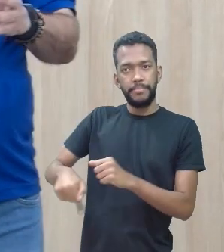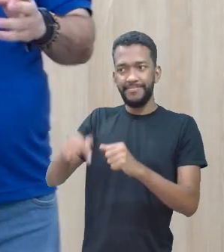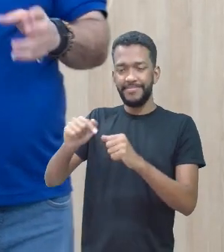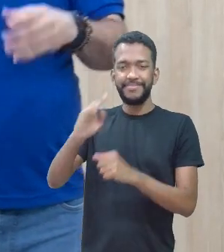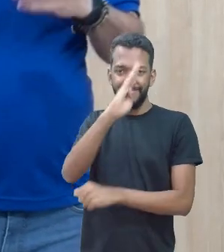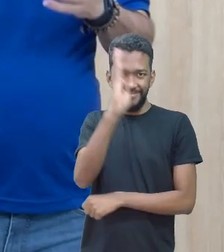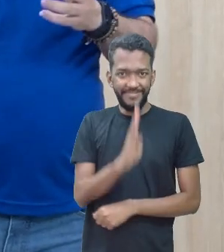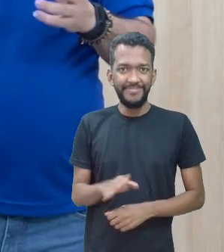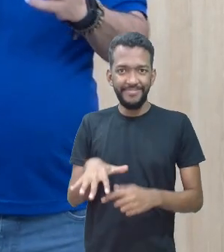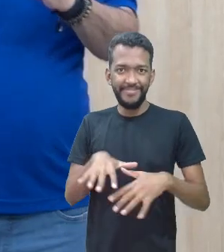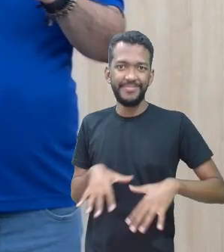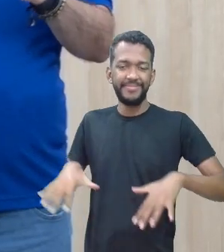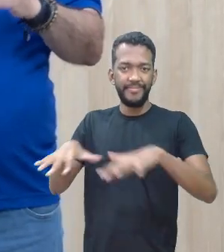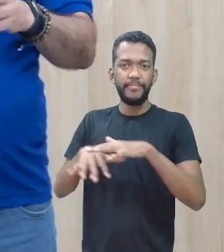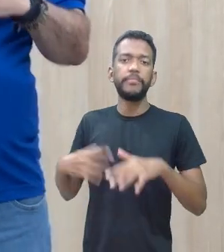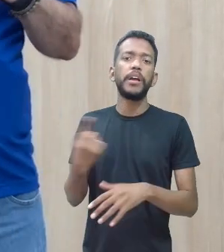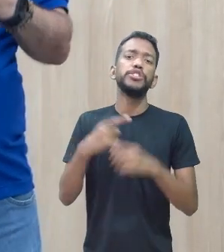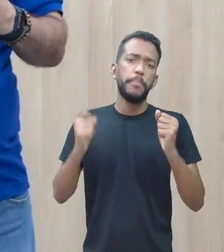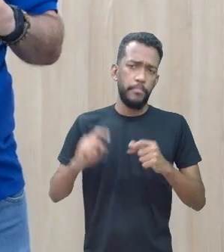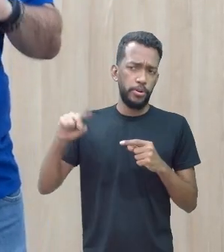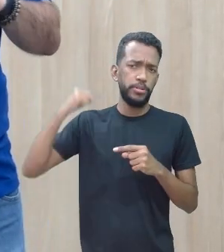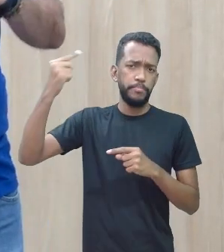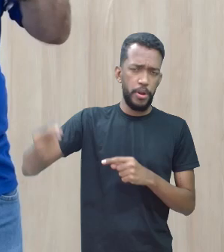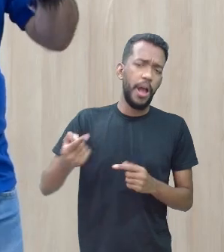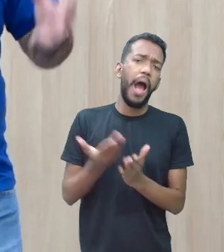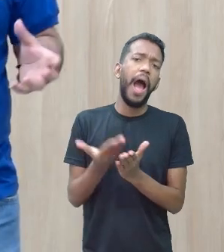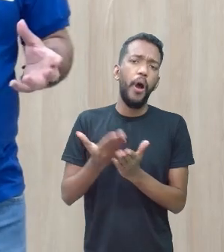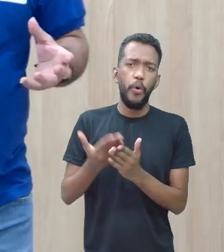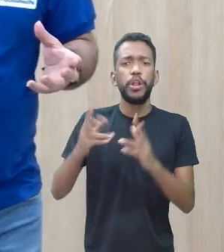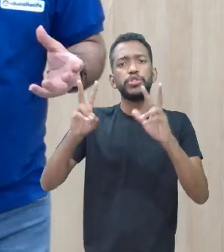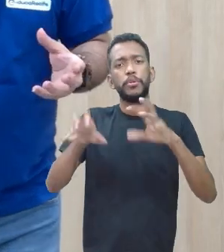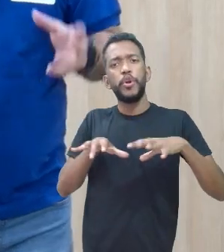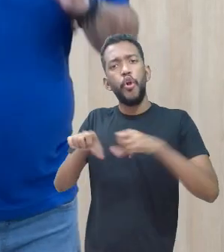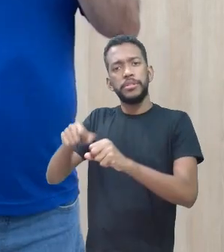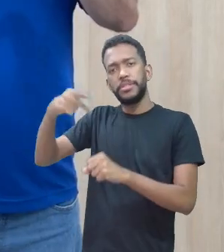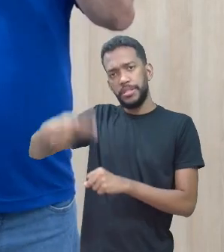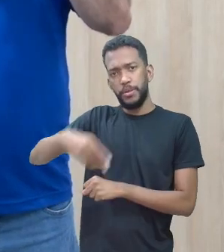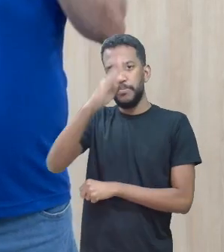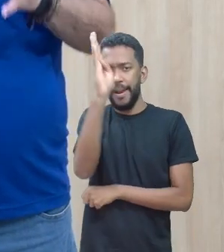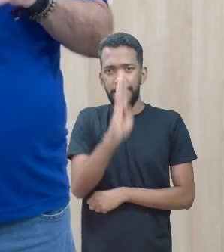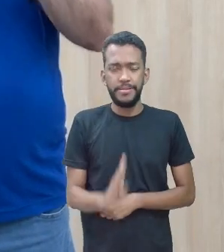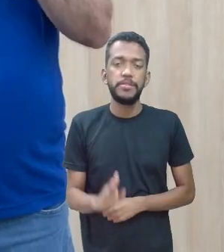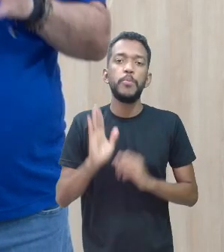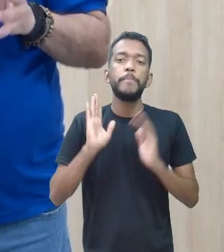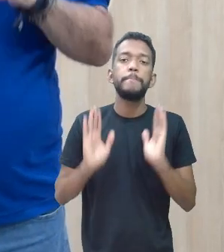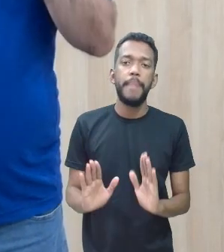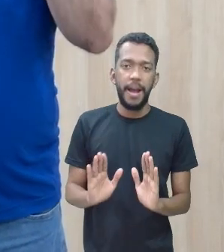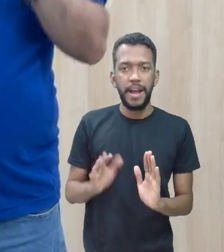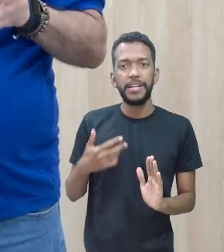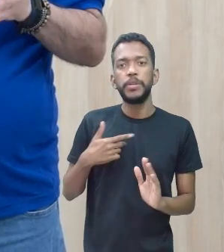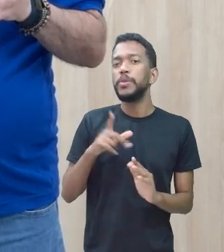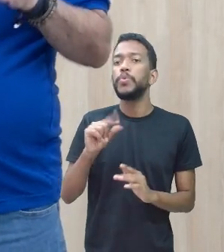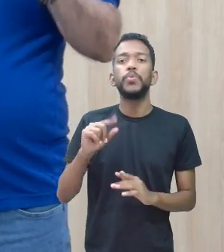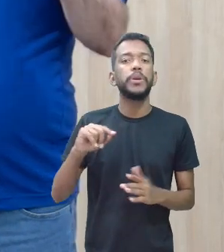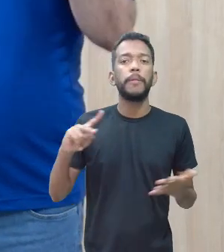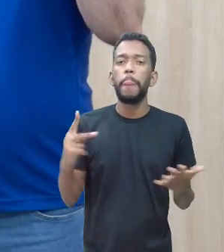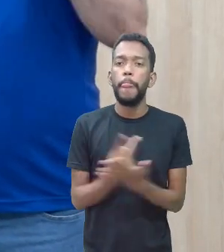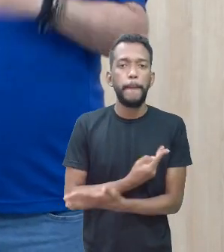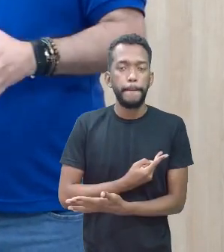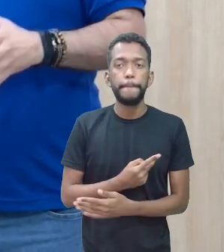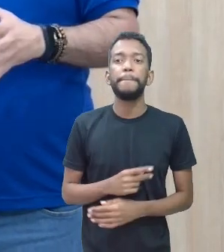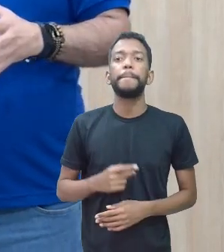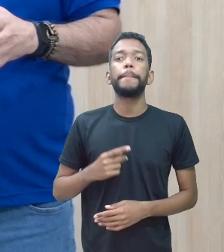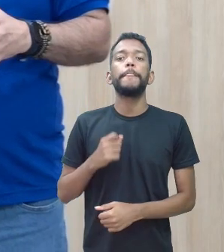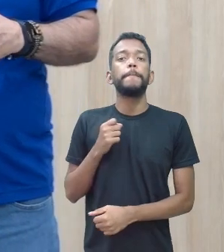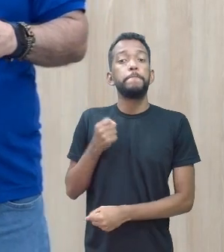Isso a gente pode discutir em uma outra aula, né, sobre a colonização do Brasil, mas o fato é que, a